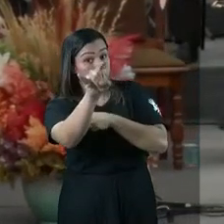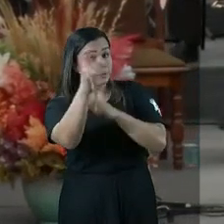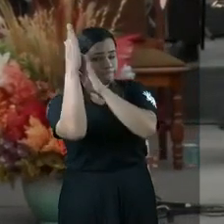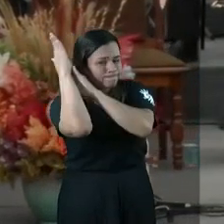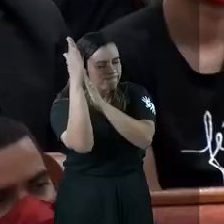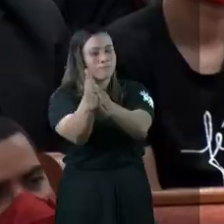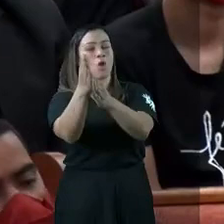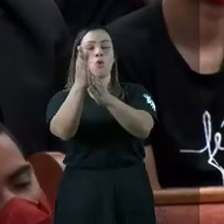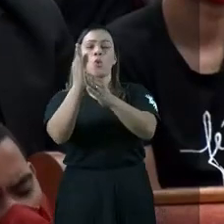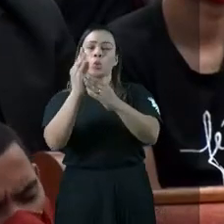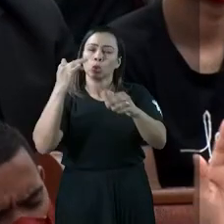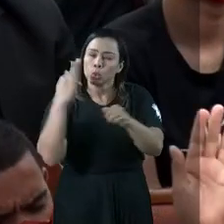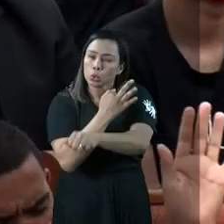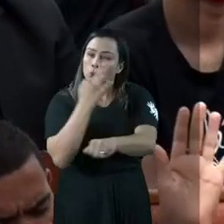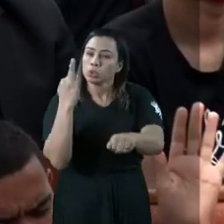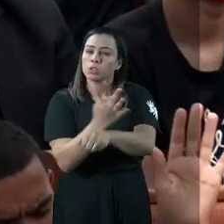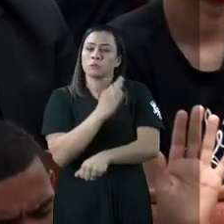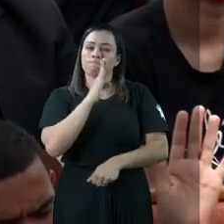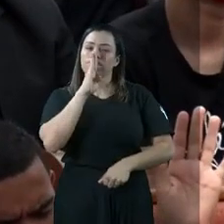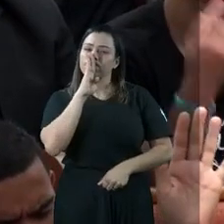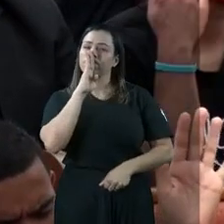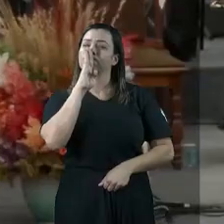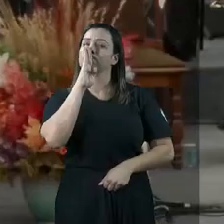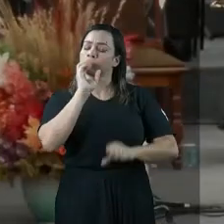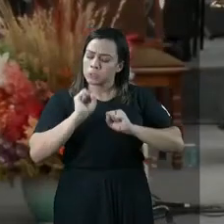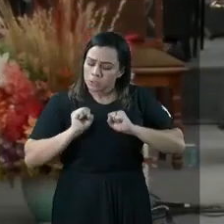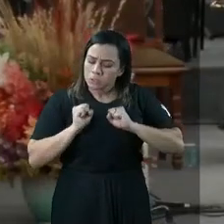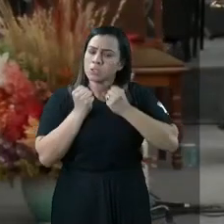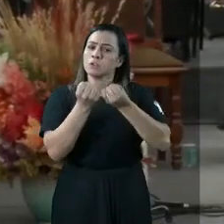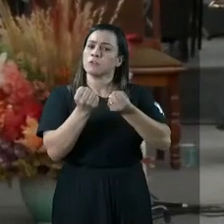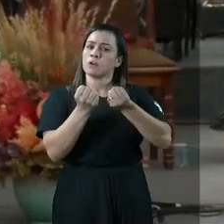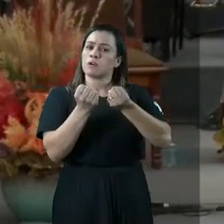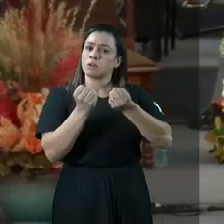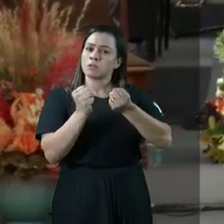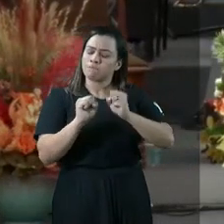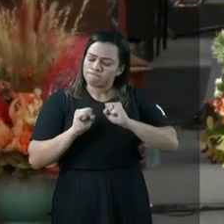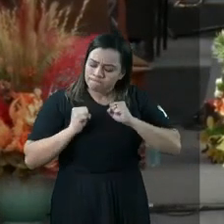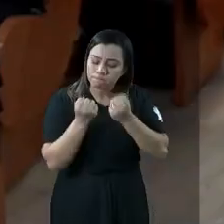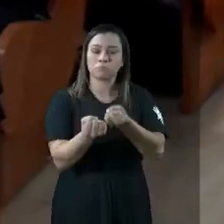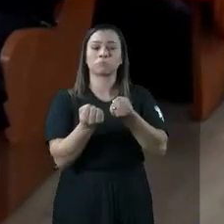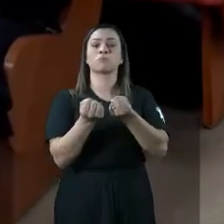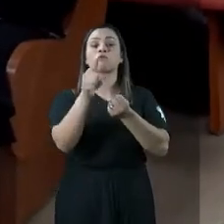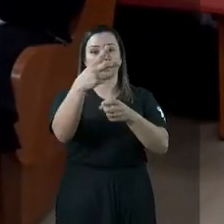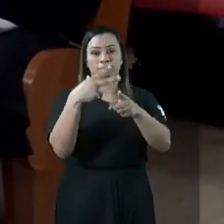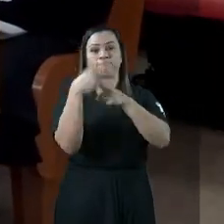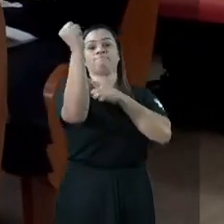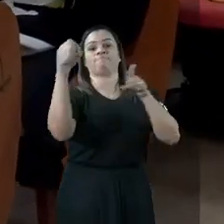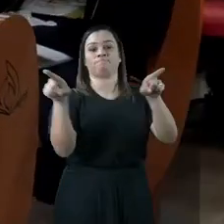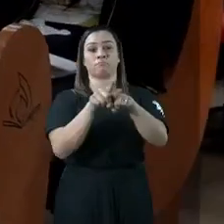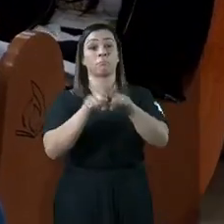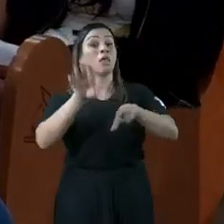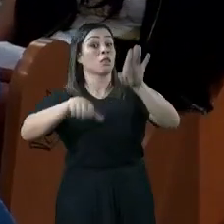firme, suporta, levanta a cabeça, põe glória nos lábios, e mesmo com a